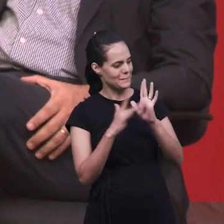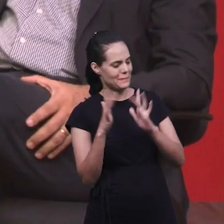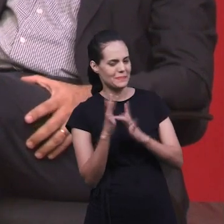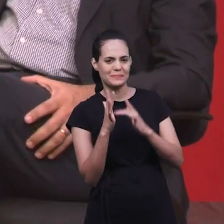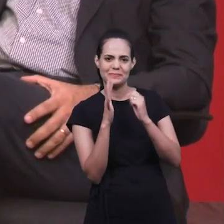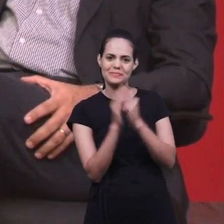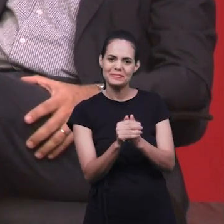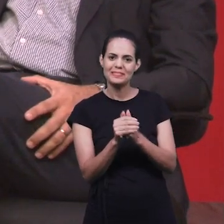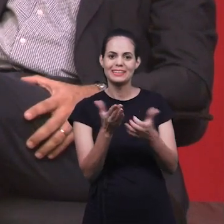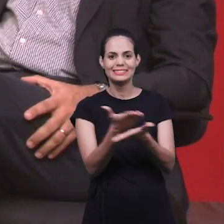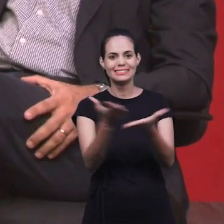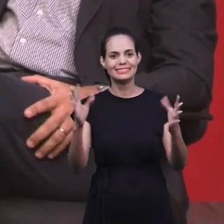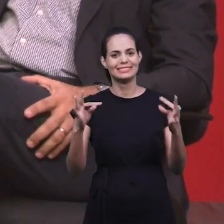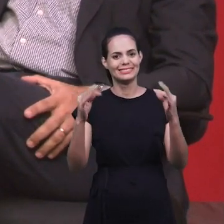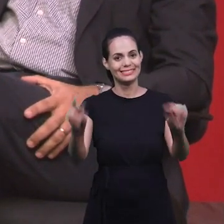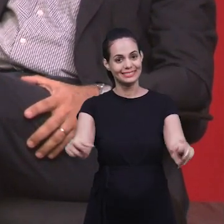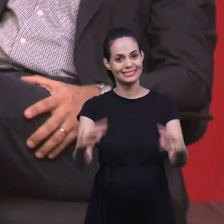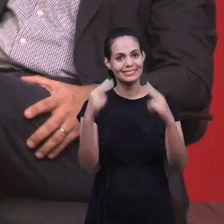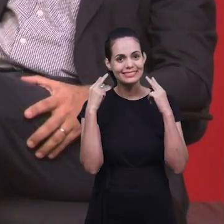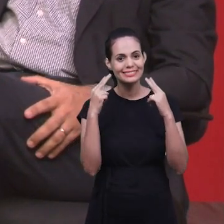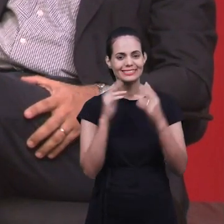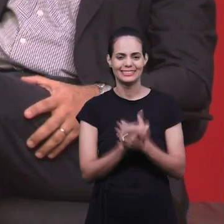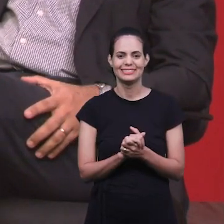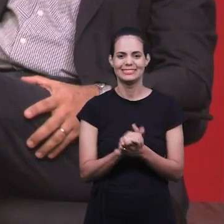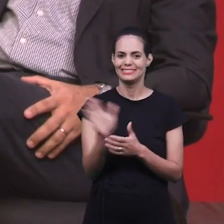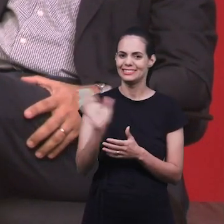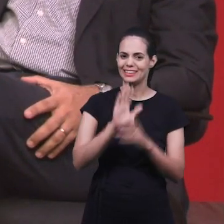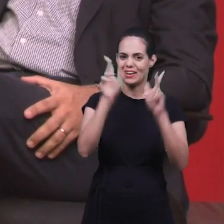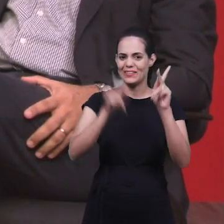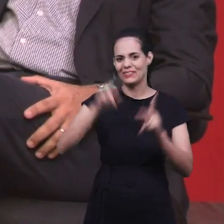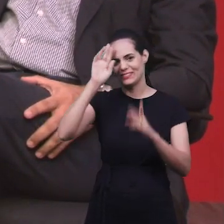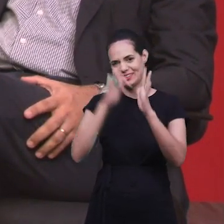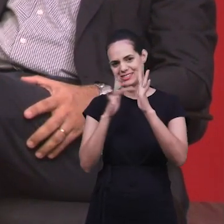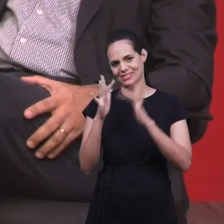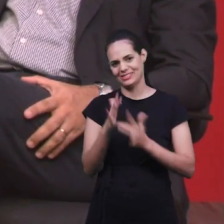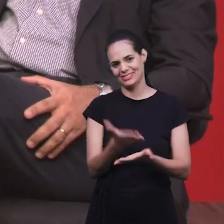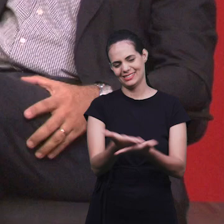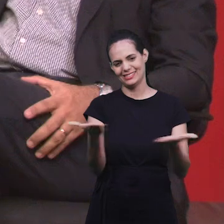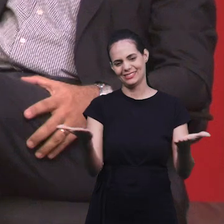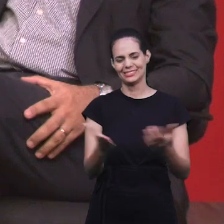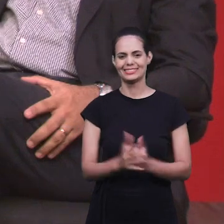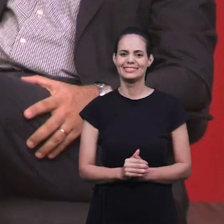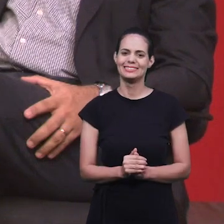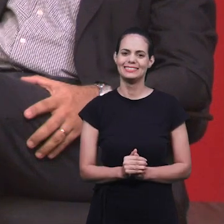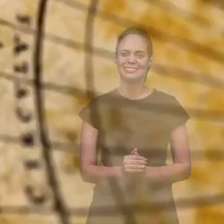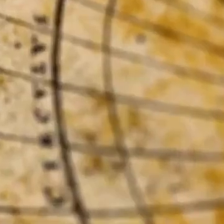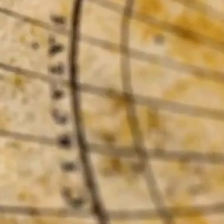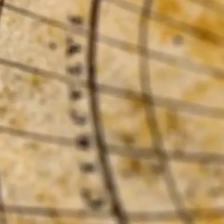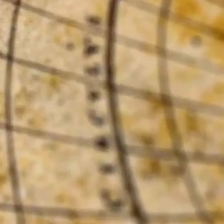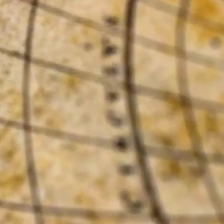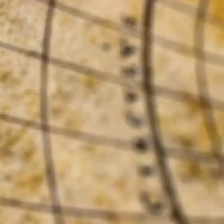Pai do Senhor, pastor Antônio Carlos. pastor Edson, Pai do Senhor, os irmãos também. Pai do Senhor a todos.